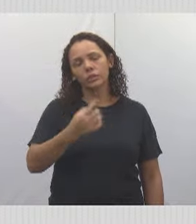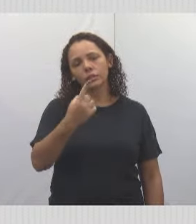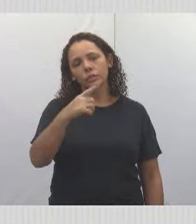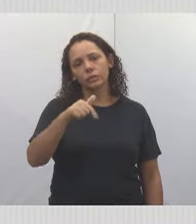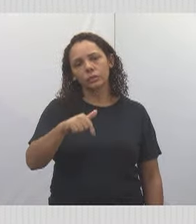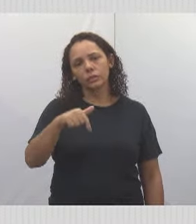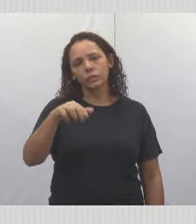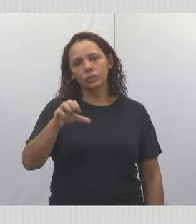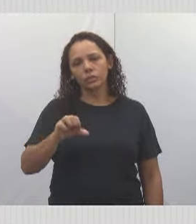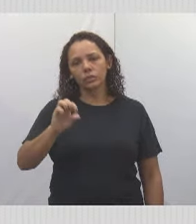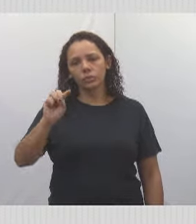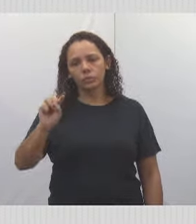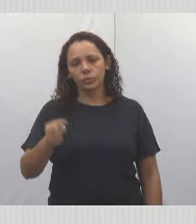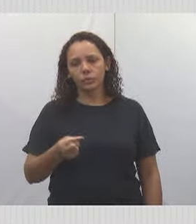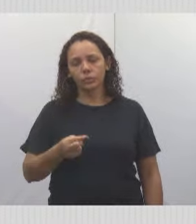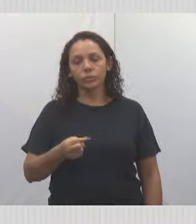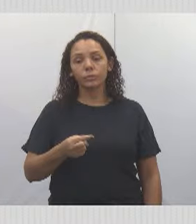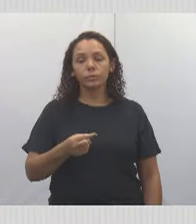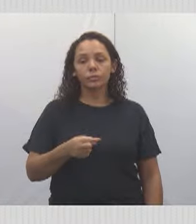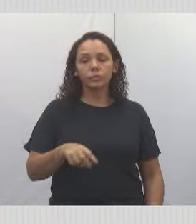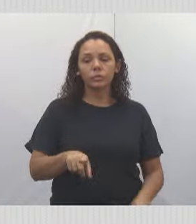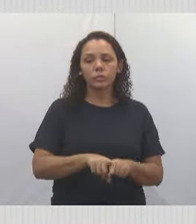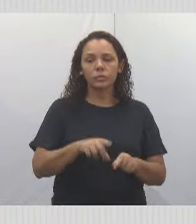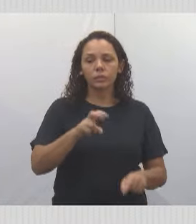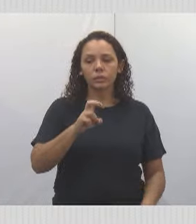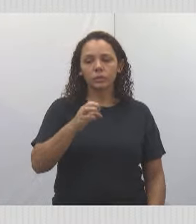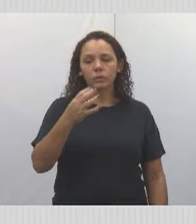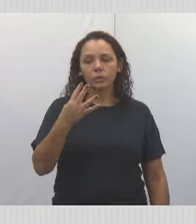R$77.179.176. Recursos vinculados,